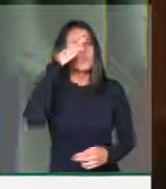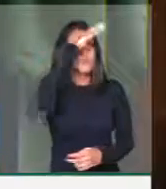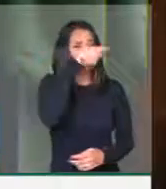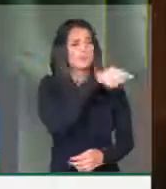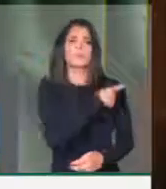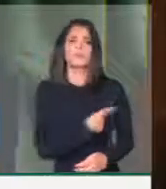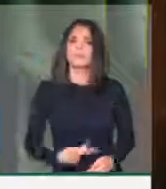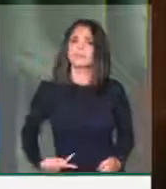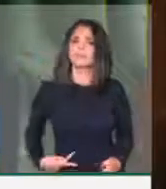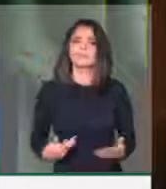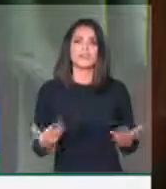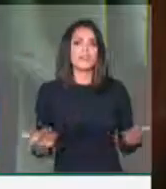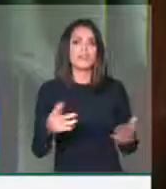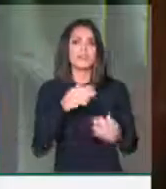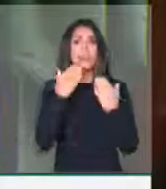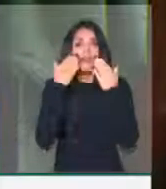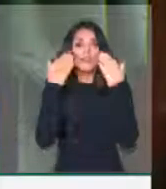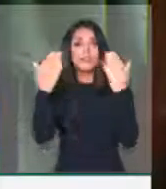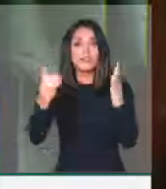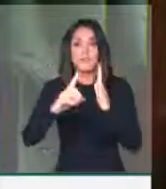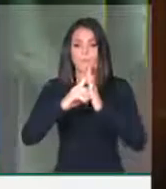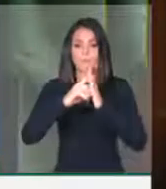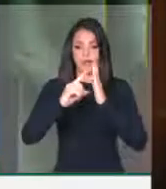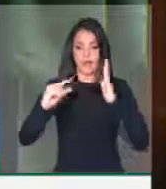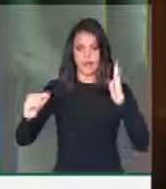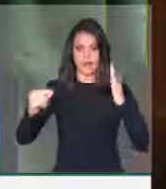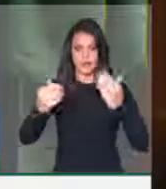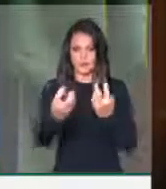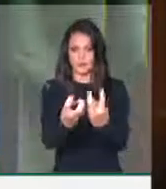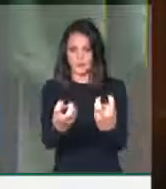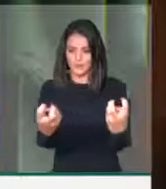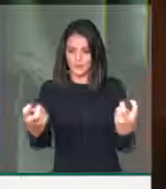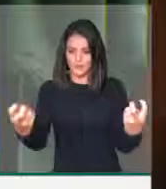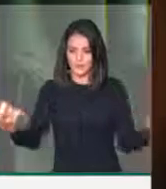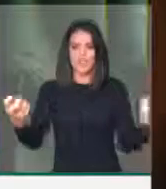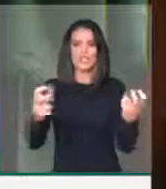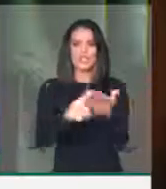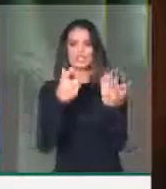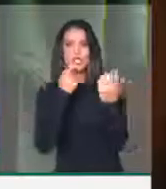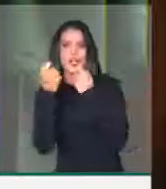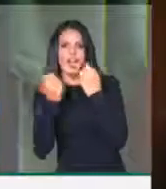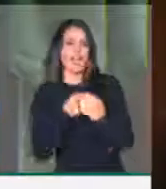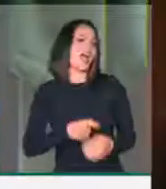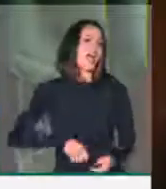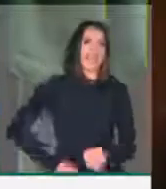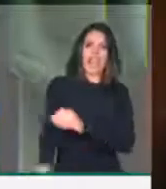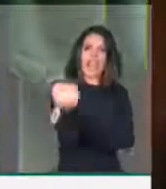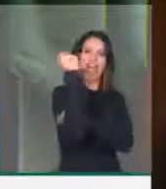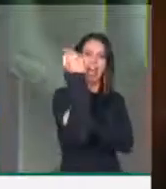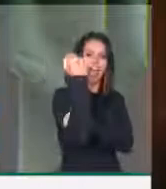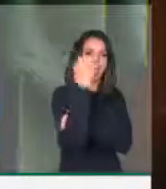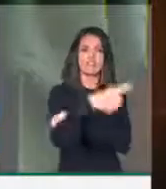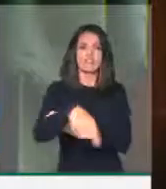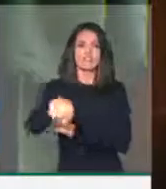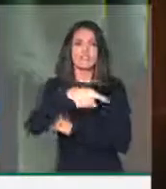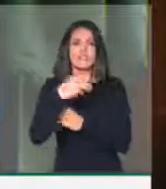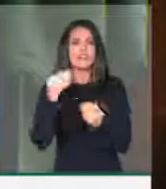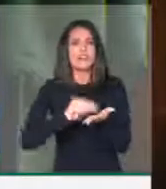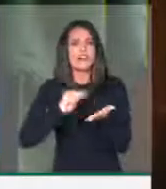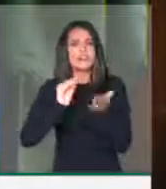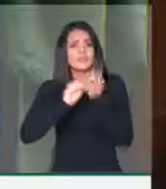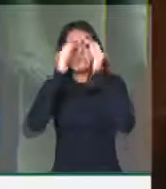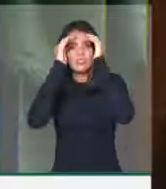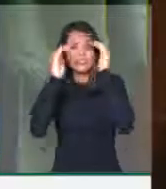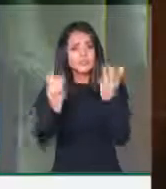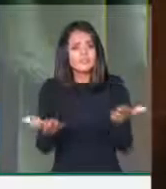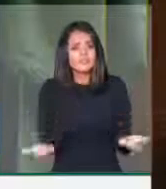aos jornalistas lá na frente do Palácio do Planalto, desrespeitando a todos sistematicamente. E